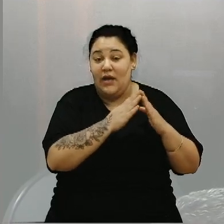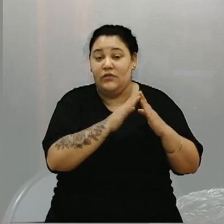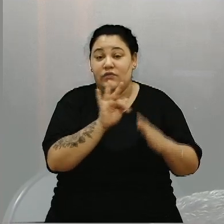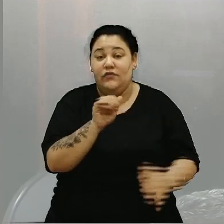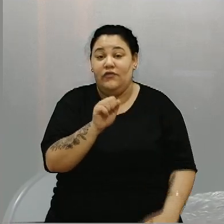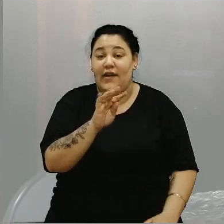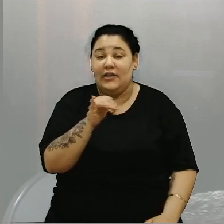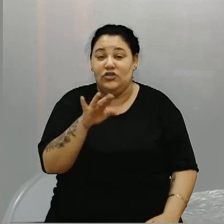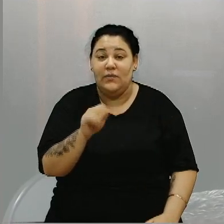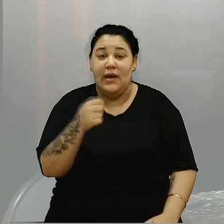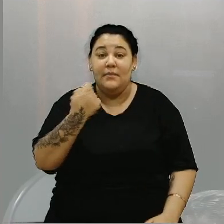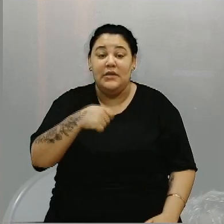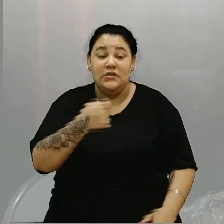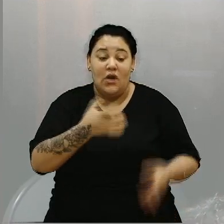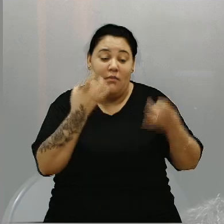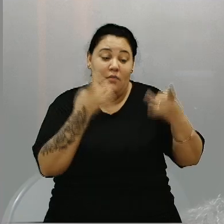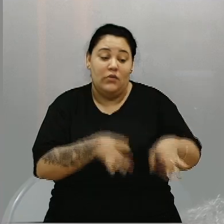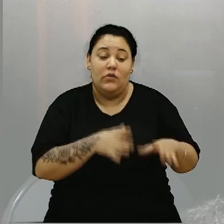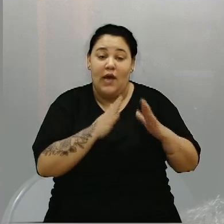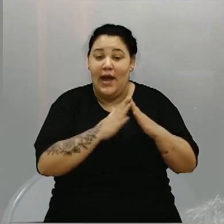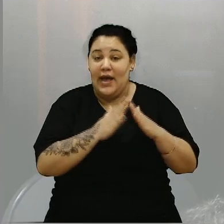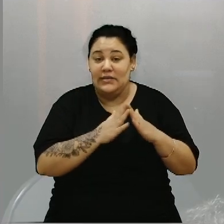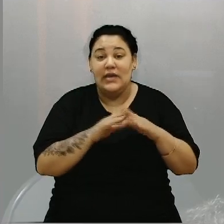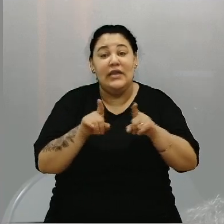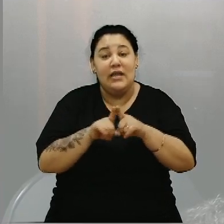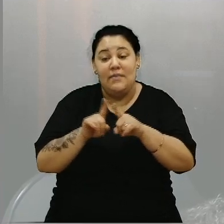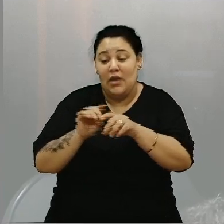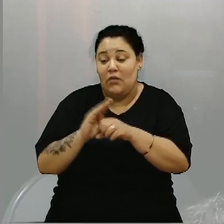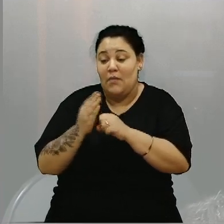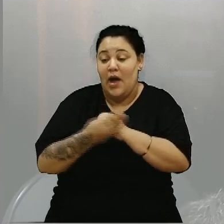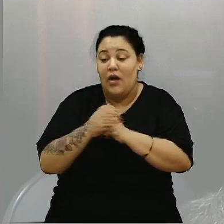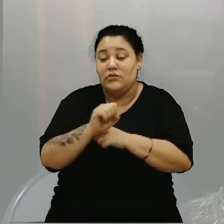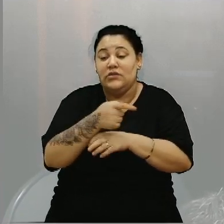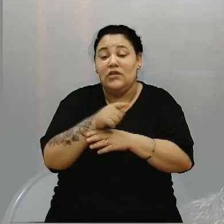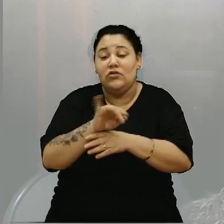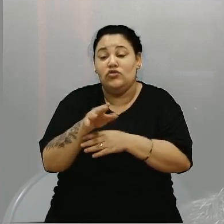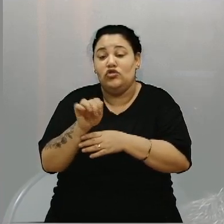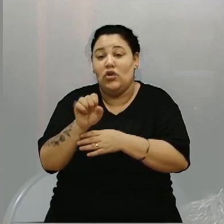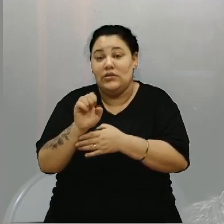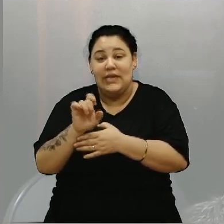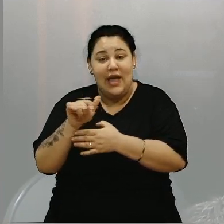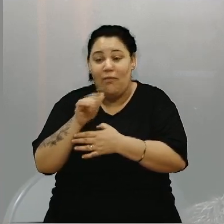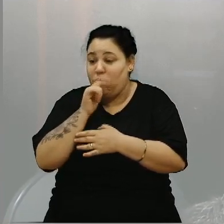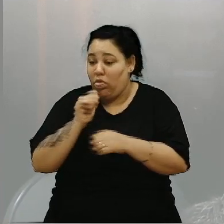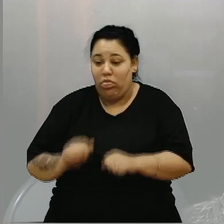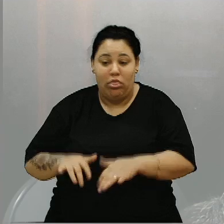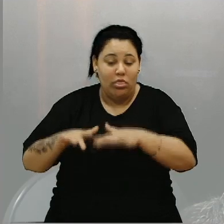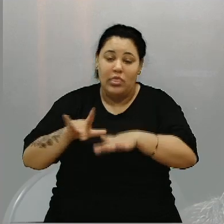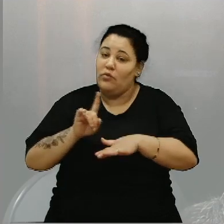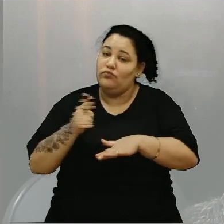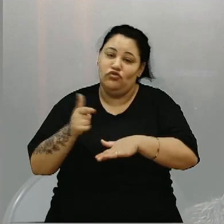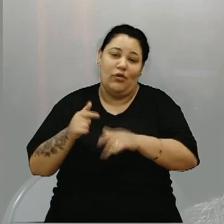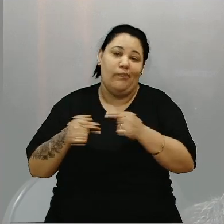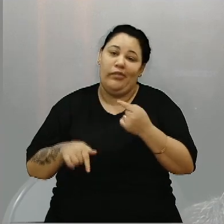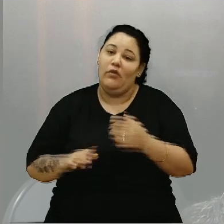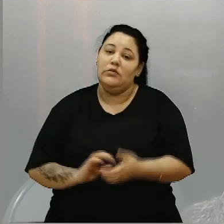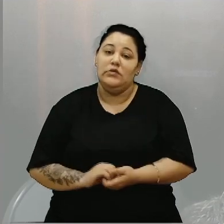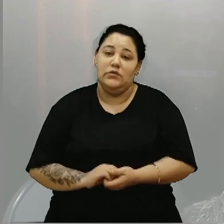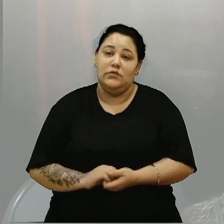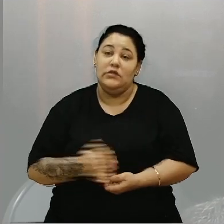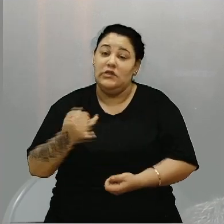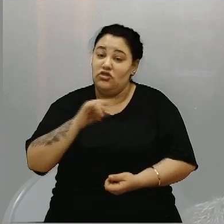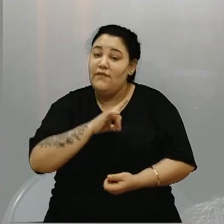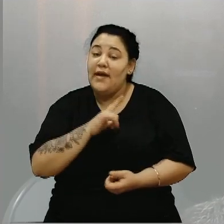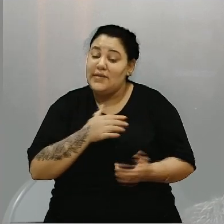casas e o São José não tinha alagado. Se tivesse aberto as comportas, como abrir as outras administração,